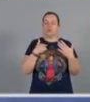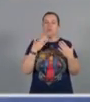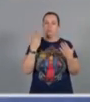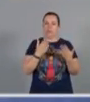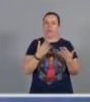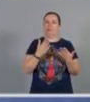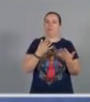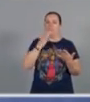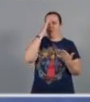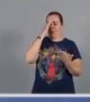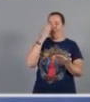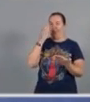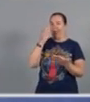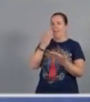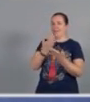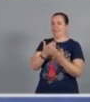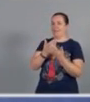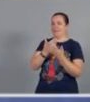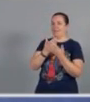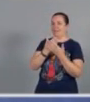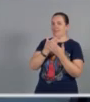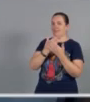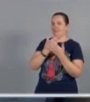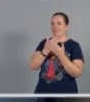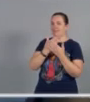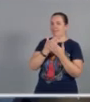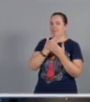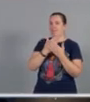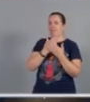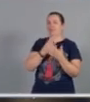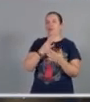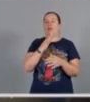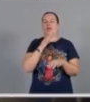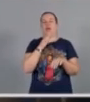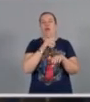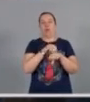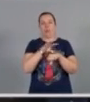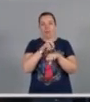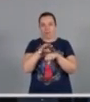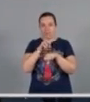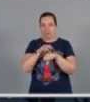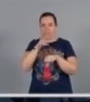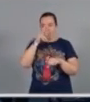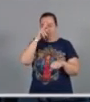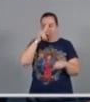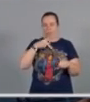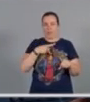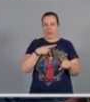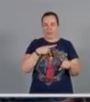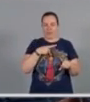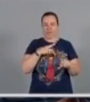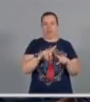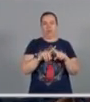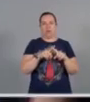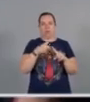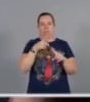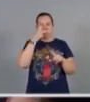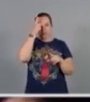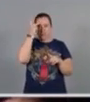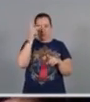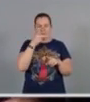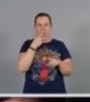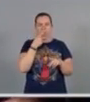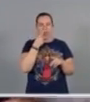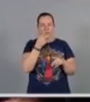autoconhecimento as doze virtudes que você tem tá entendendo e quando alguém que joga na cara que você mais você